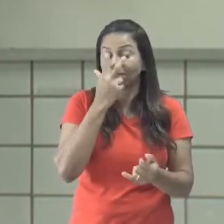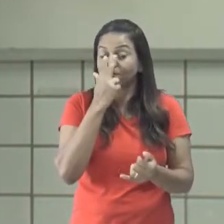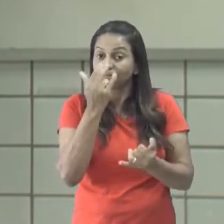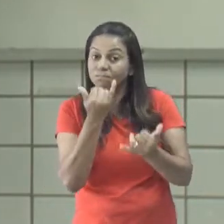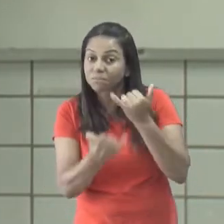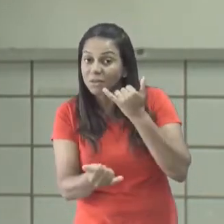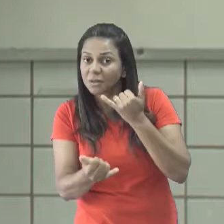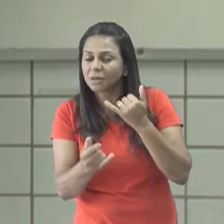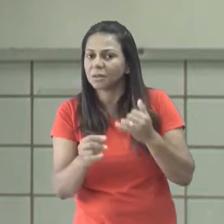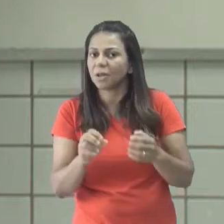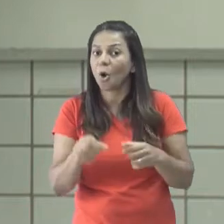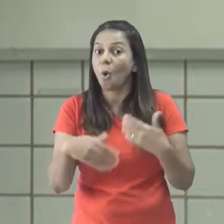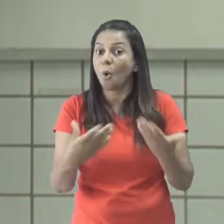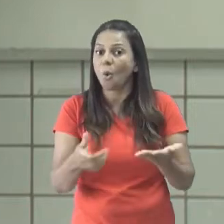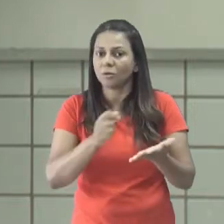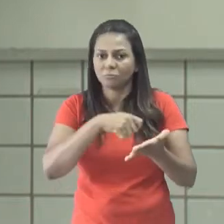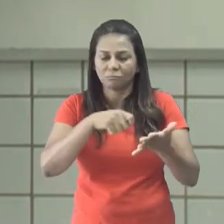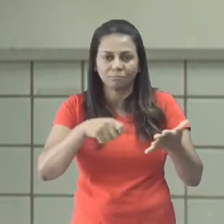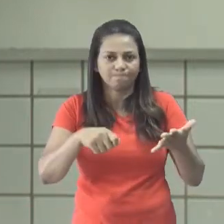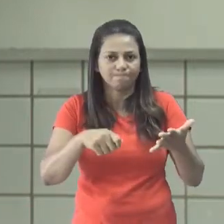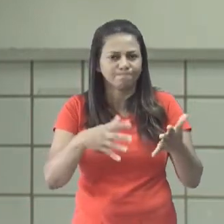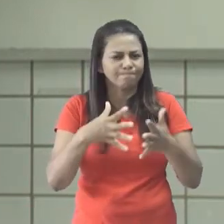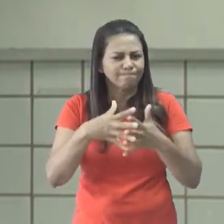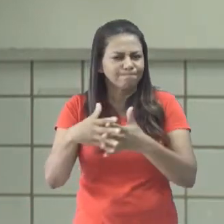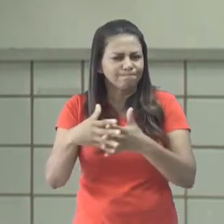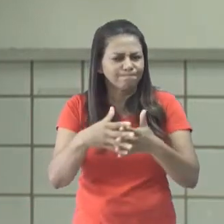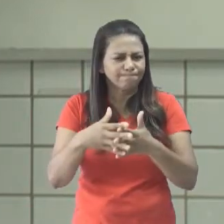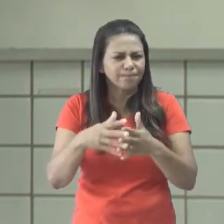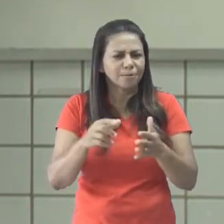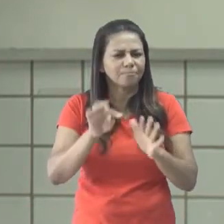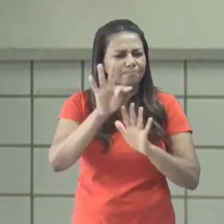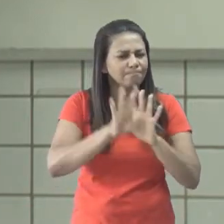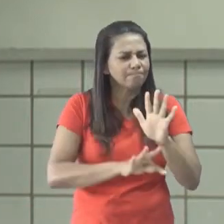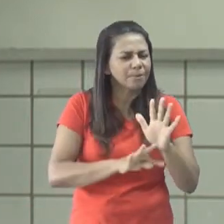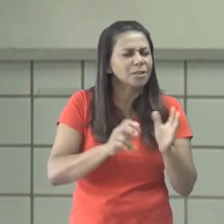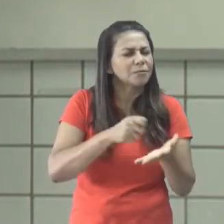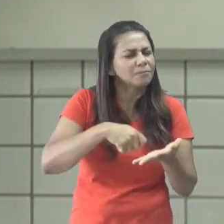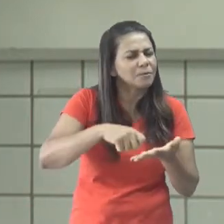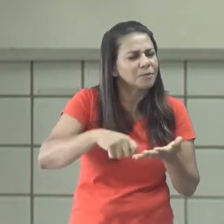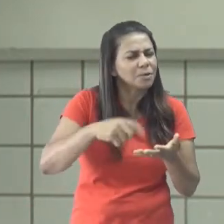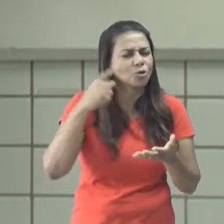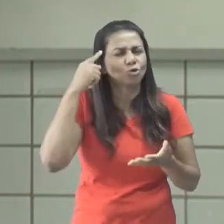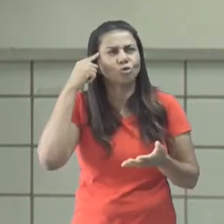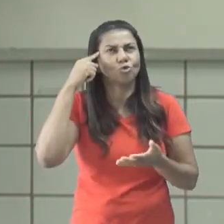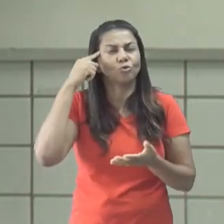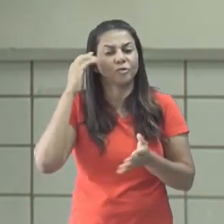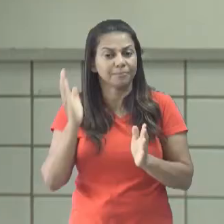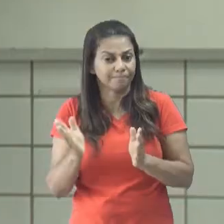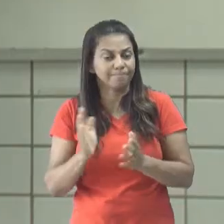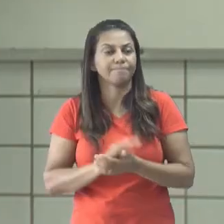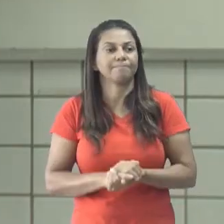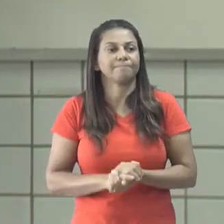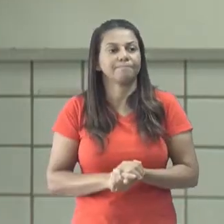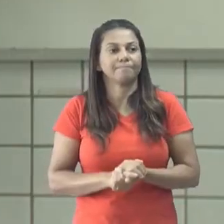hora de a gente produzir um texto, causam uma certa confusão e uma certa dúvida na nossa cabeça.